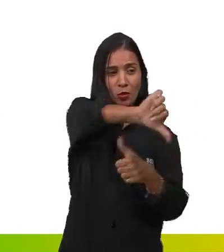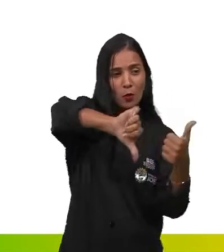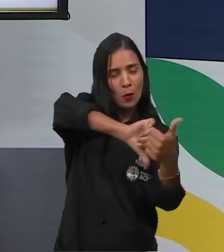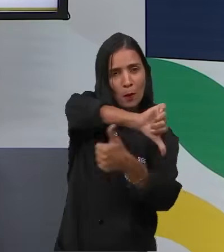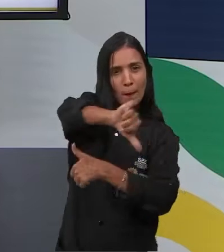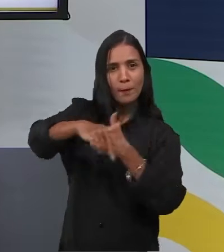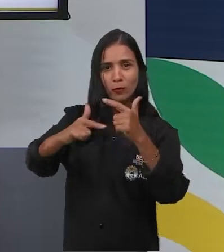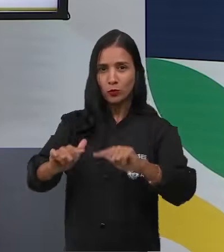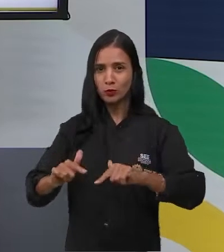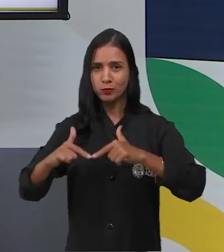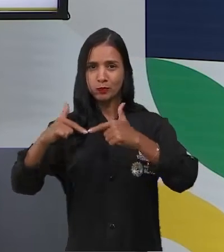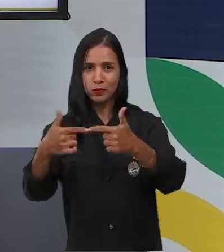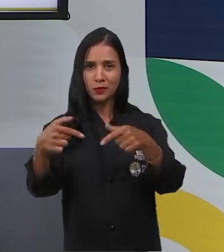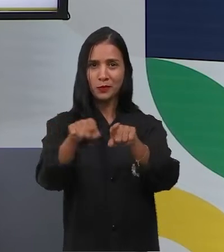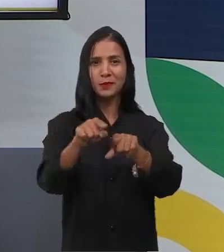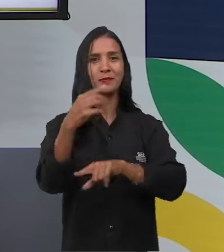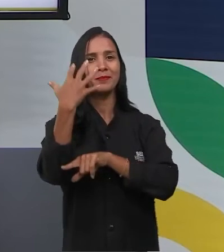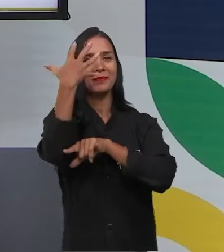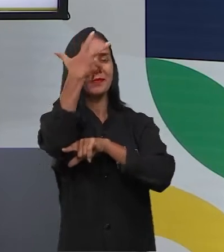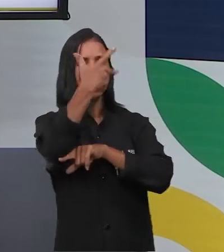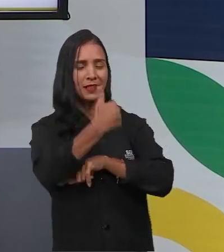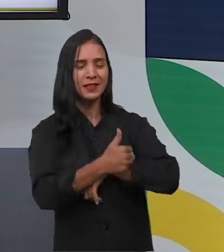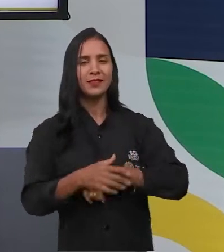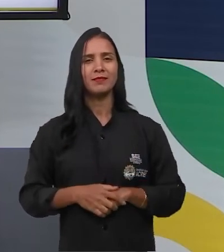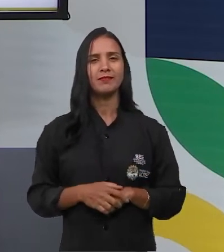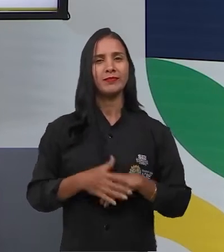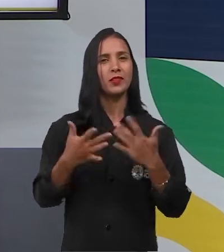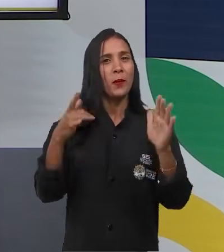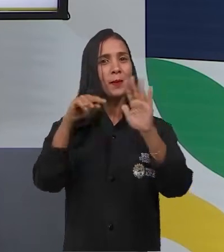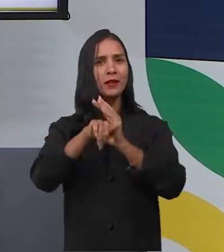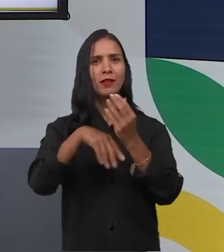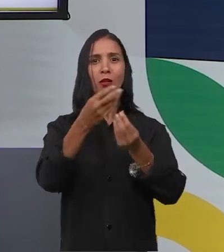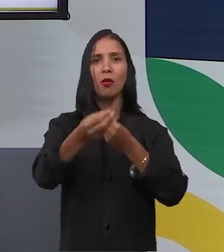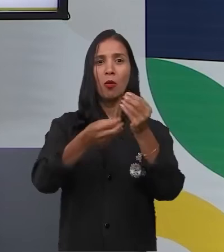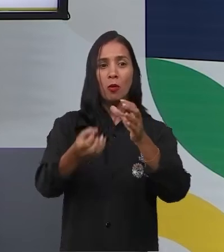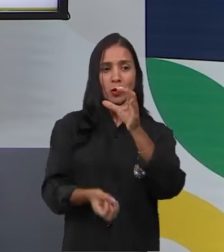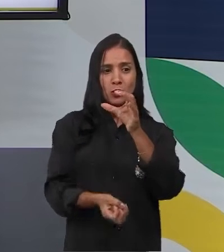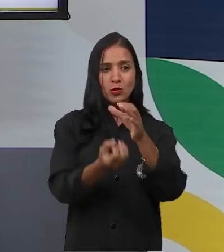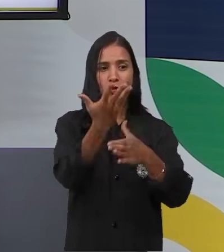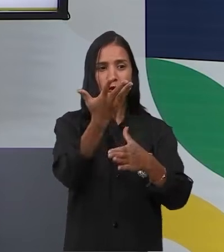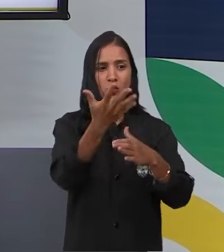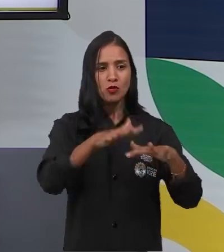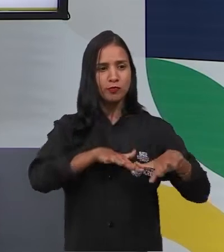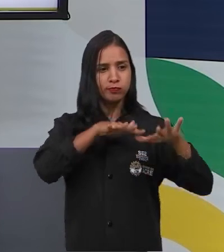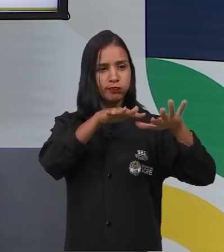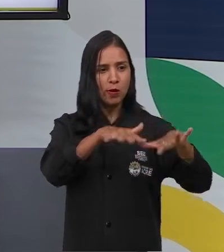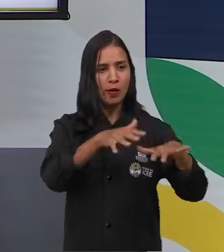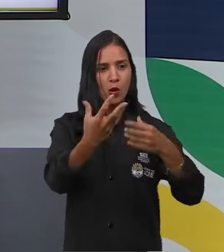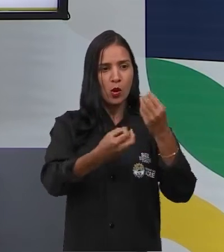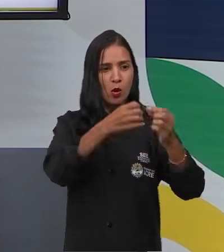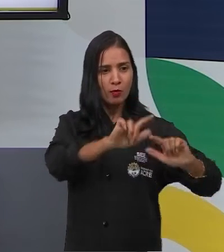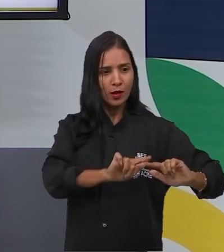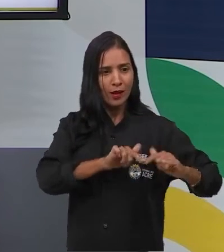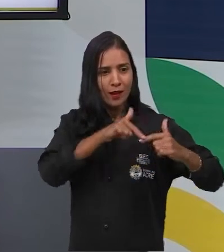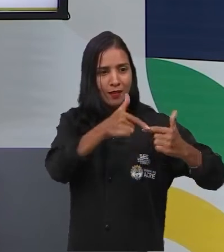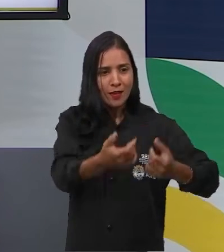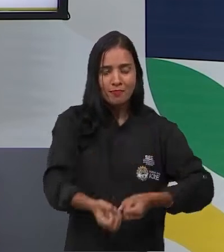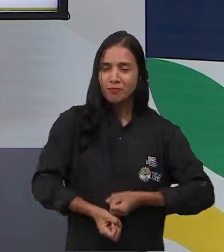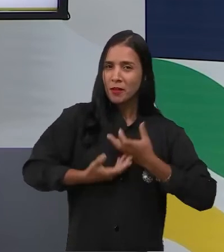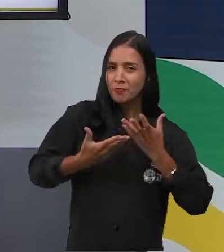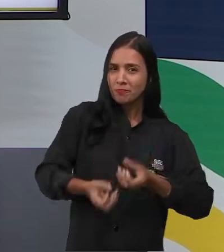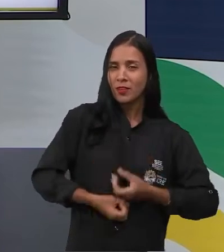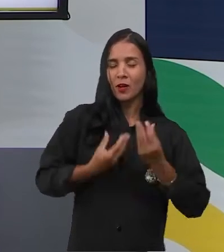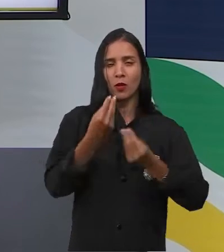em beleza. Então, aqui como é que surge essa manifestação? Como é que ela se expressa, como é que ela